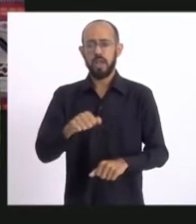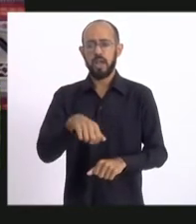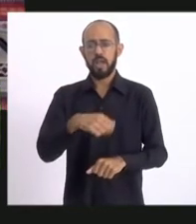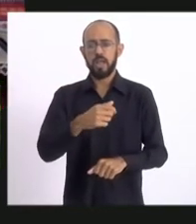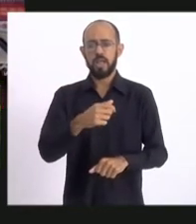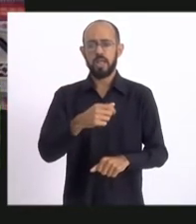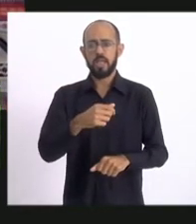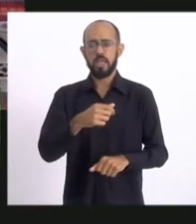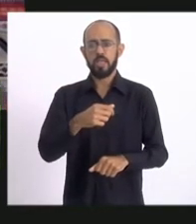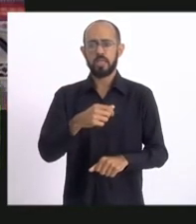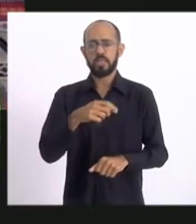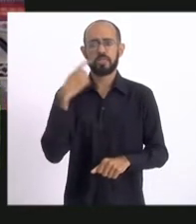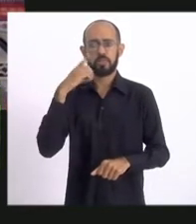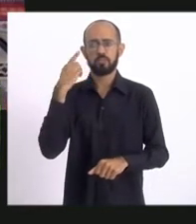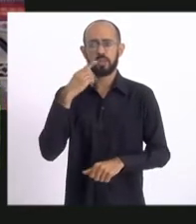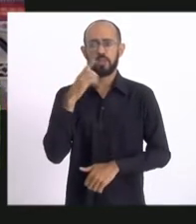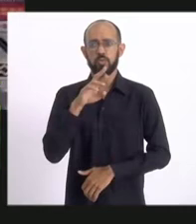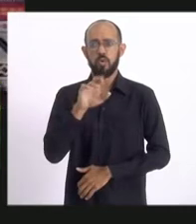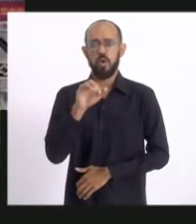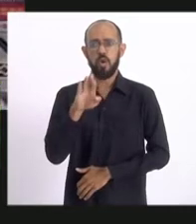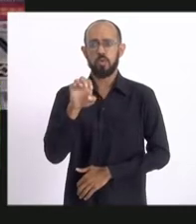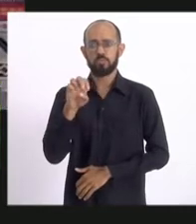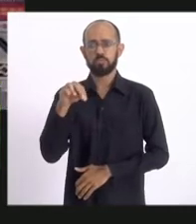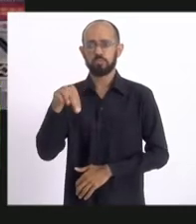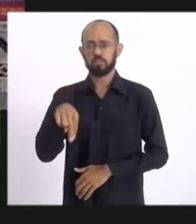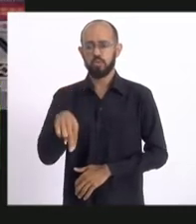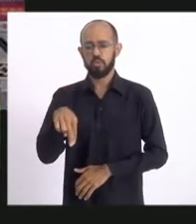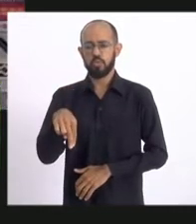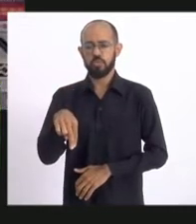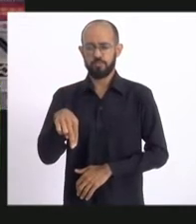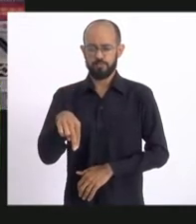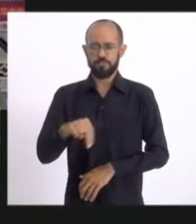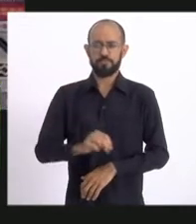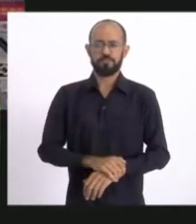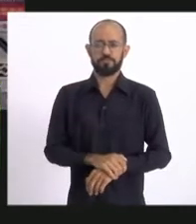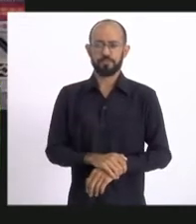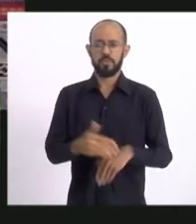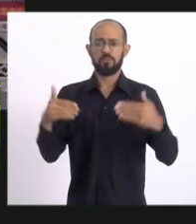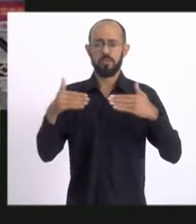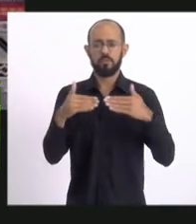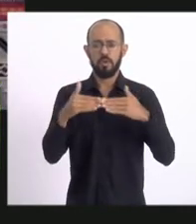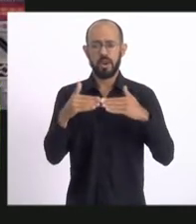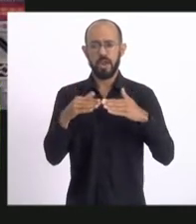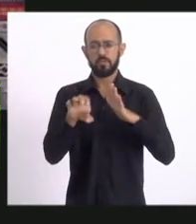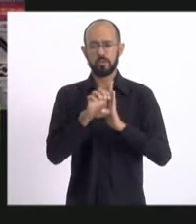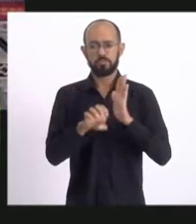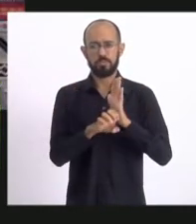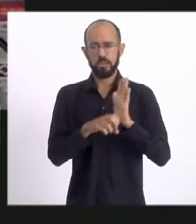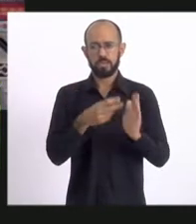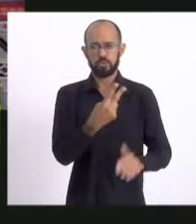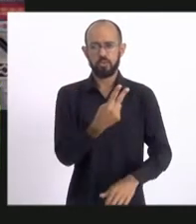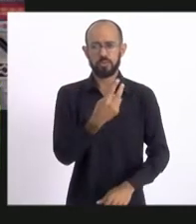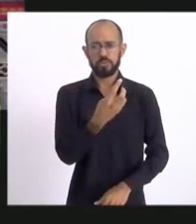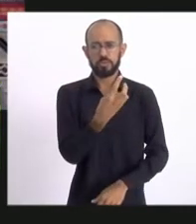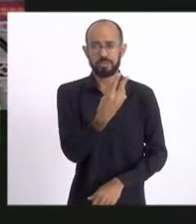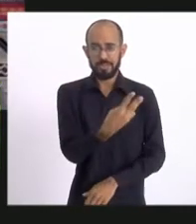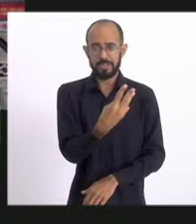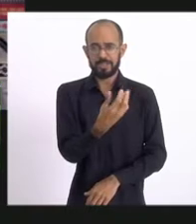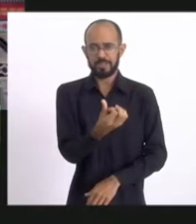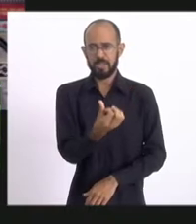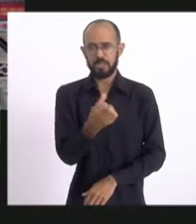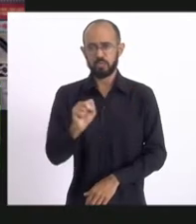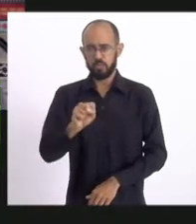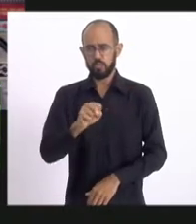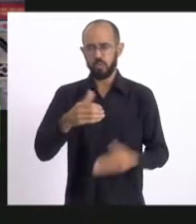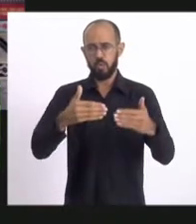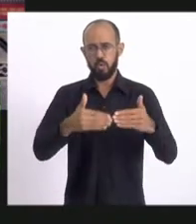Robson Leite. Parecer esse aqui favorável é o Robson. Esse é do Robson, isso. Parecer favorável às emendas 2. 3, 6 e 8, contrário às